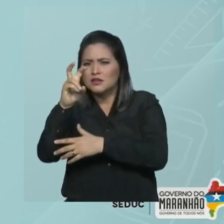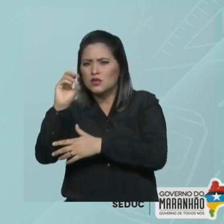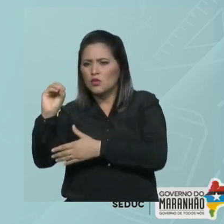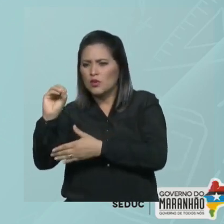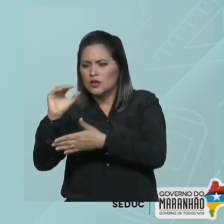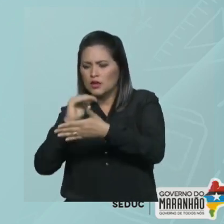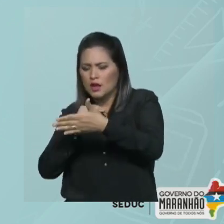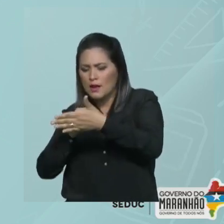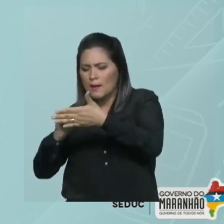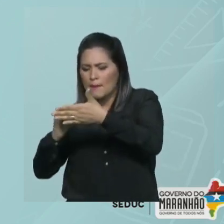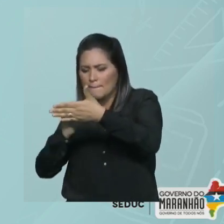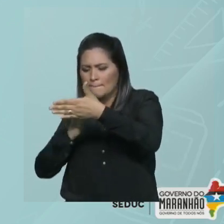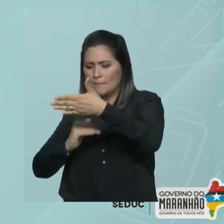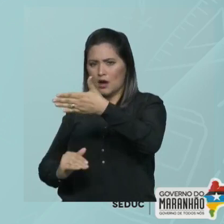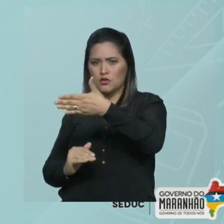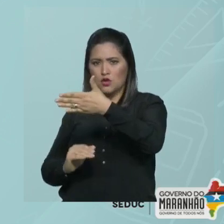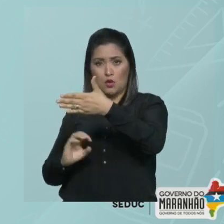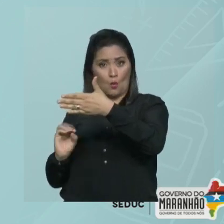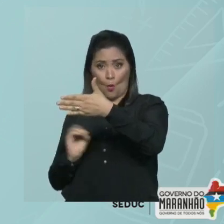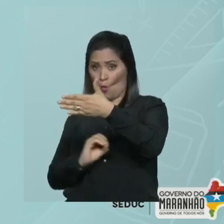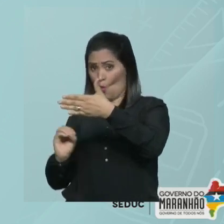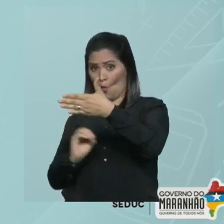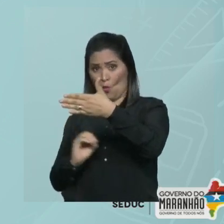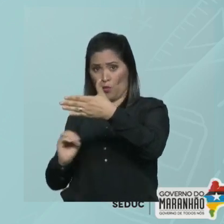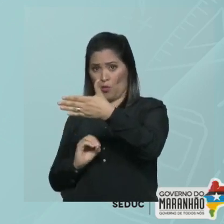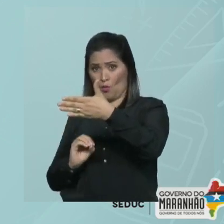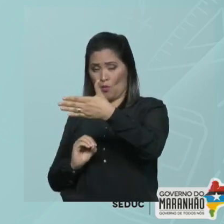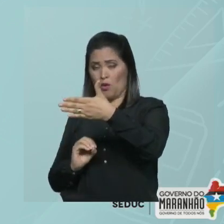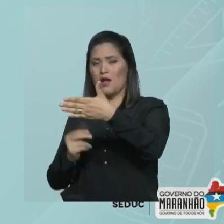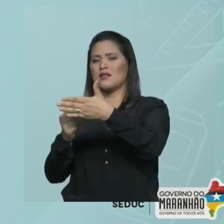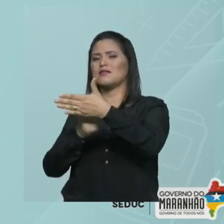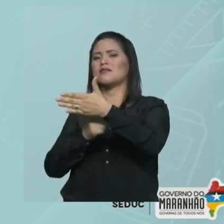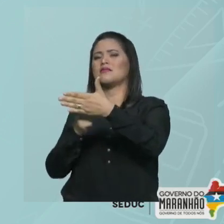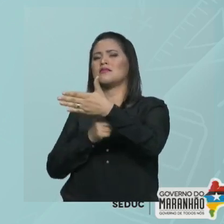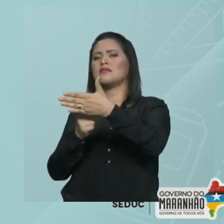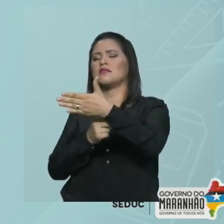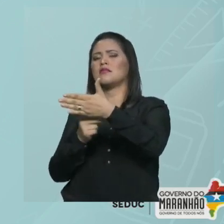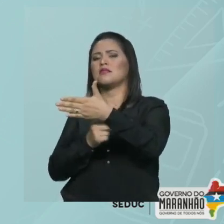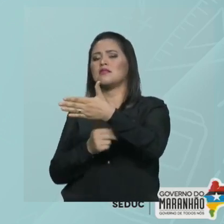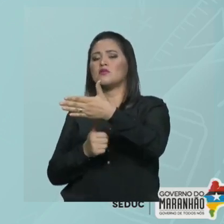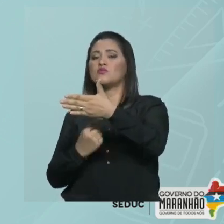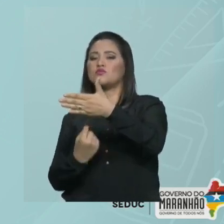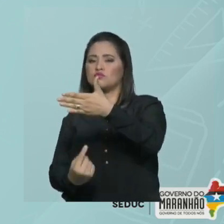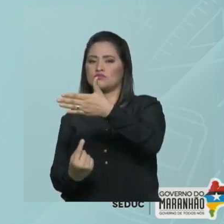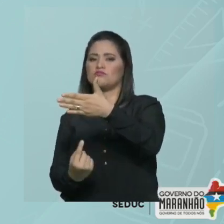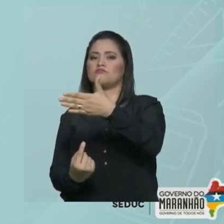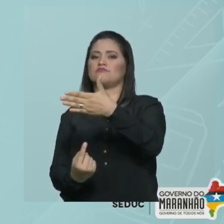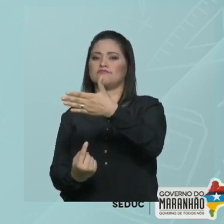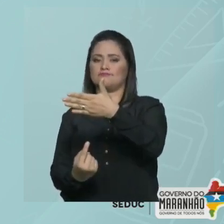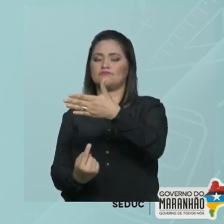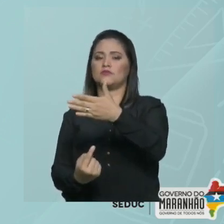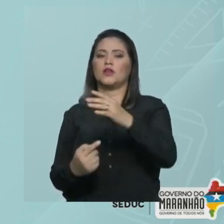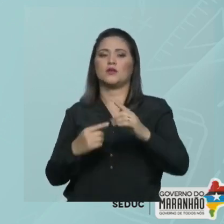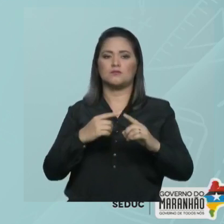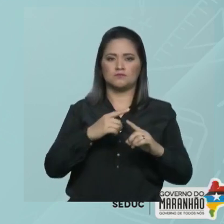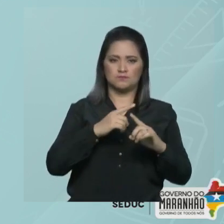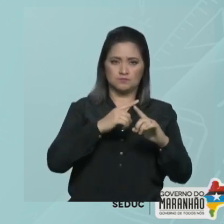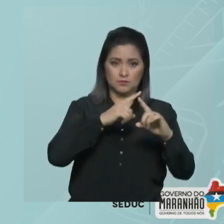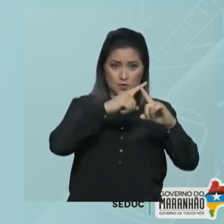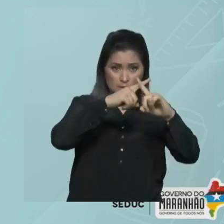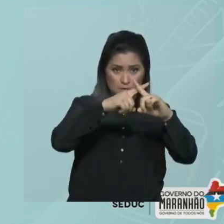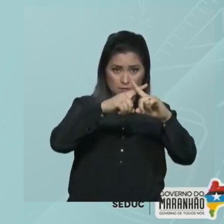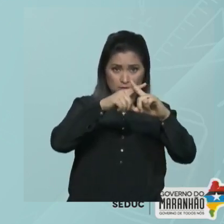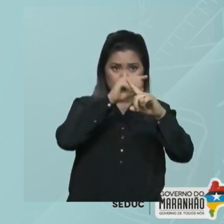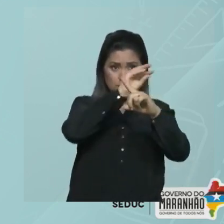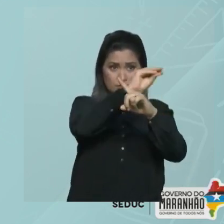Sempre que não aparecer denominador, lá está o 1 subentendido, escondido. E você vai multiplicar numerador com numerador, denominador